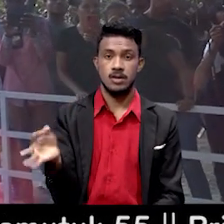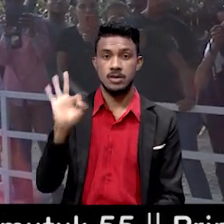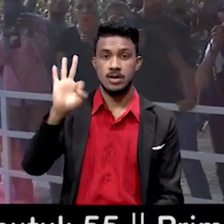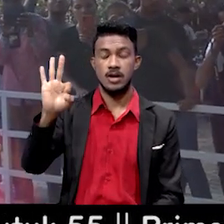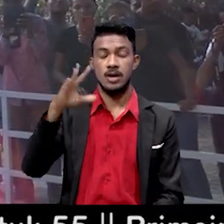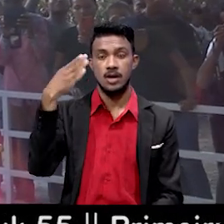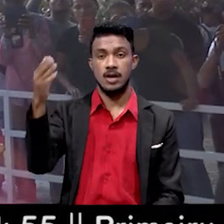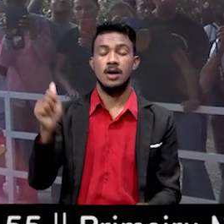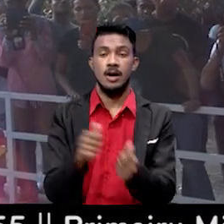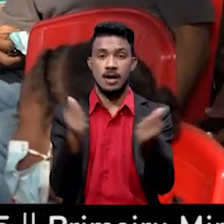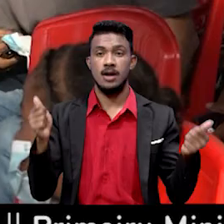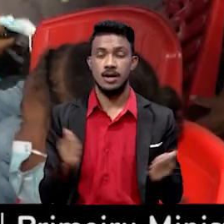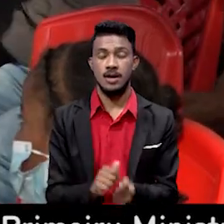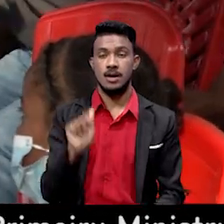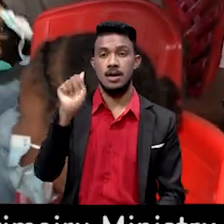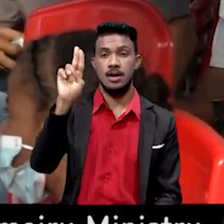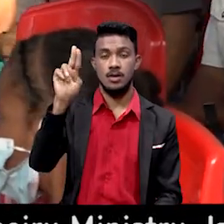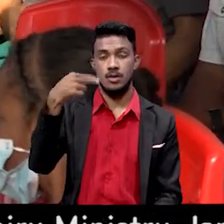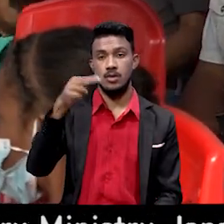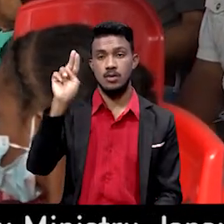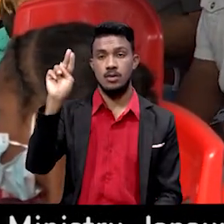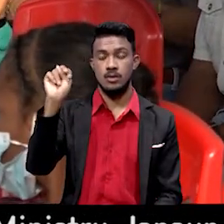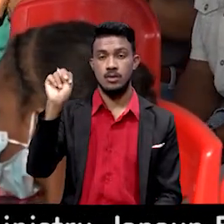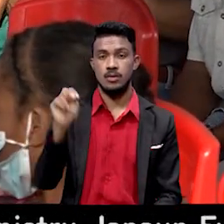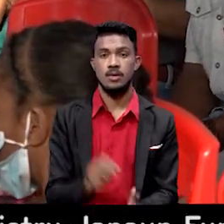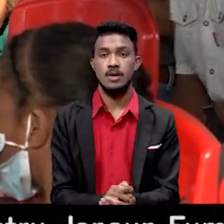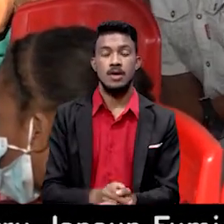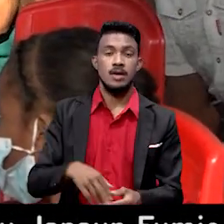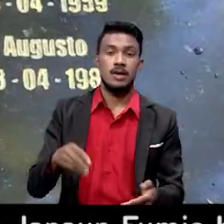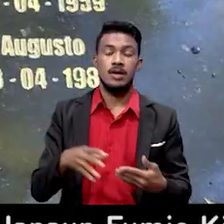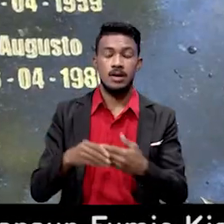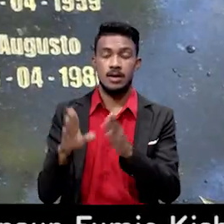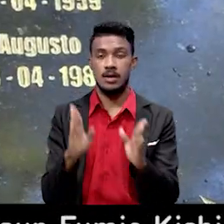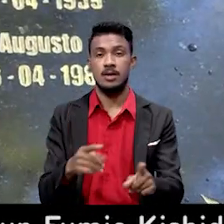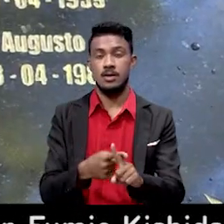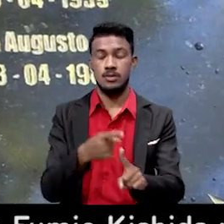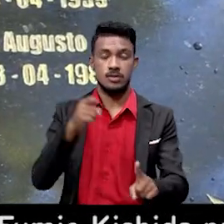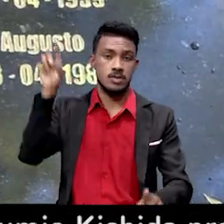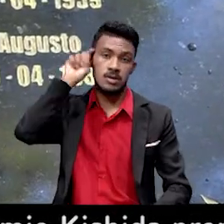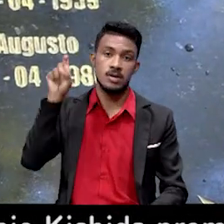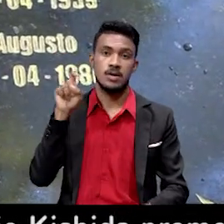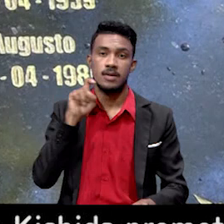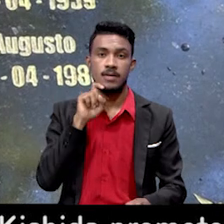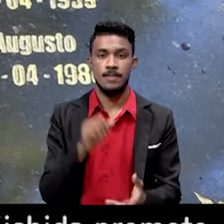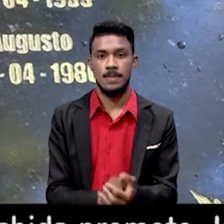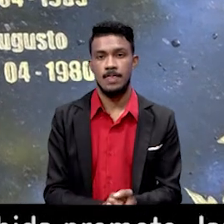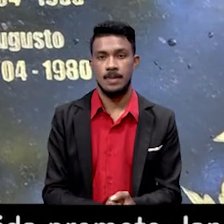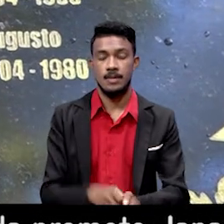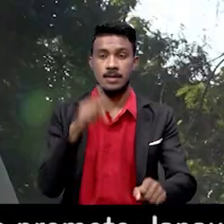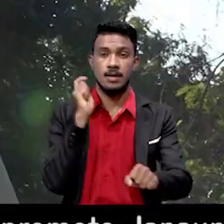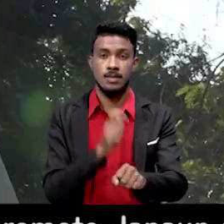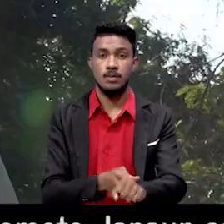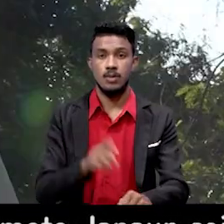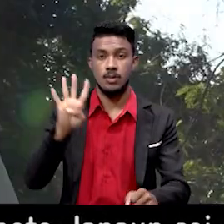Ohung Bekora agradece ao líder resistência Kaira Alexandrina Guzmaung nebe inicia no inaugura monumento histórico ne. Durante 4 de